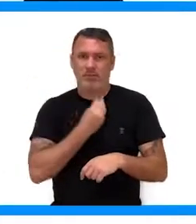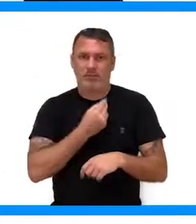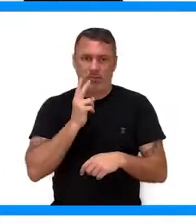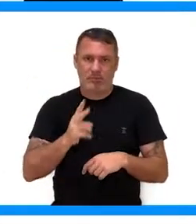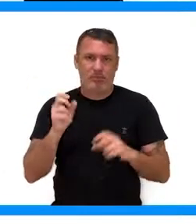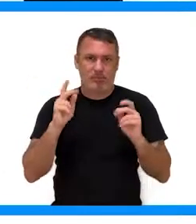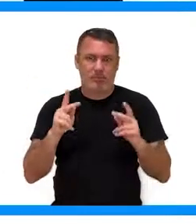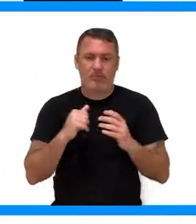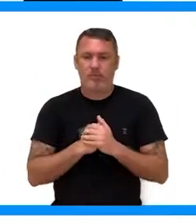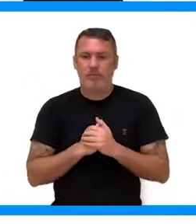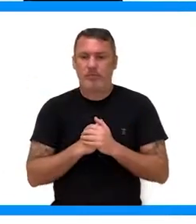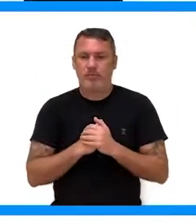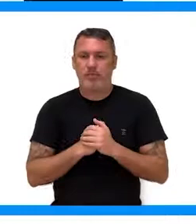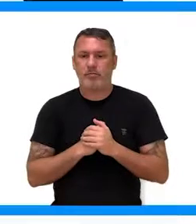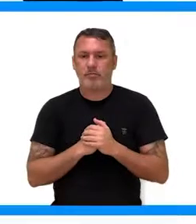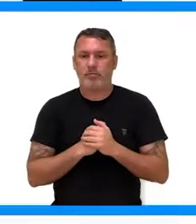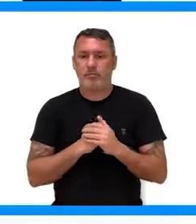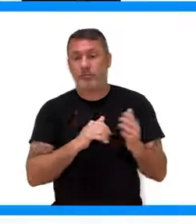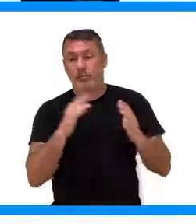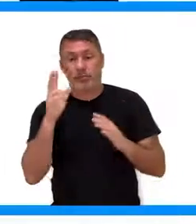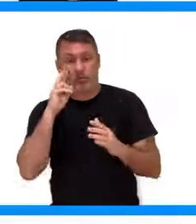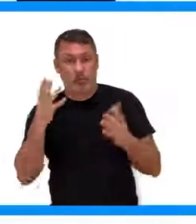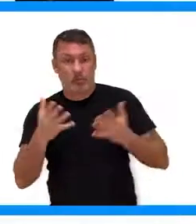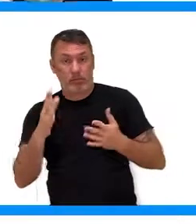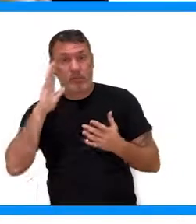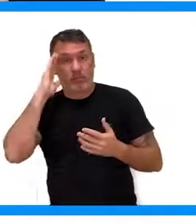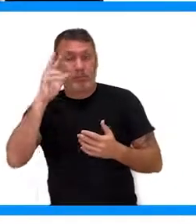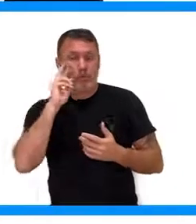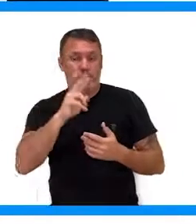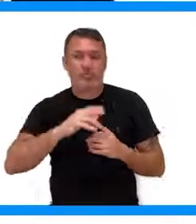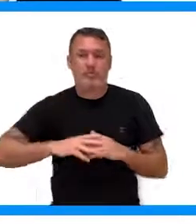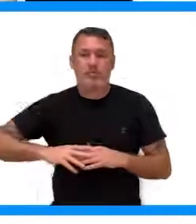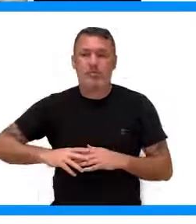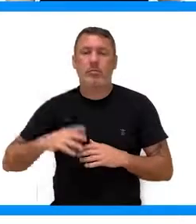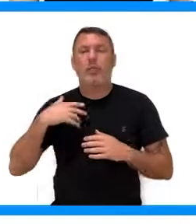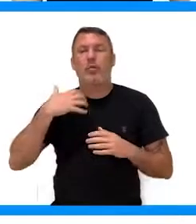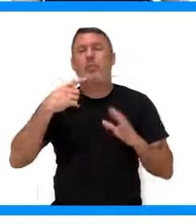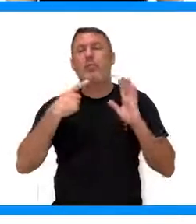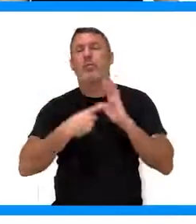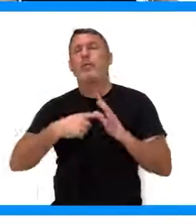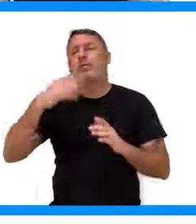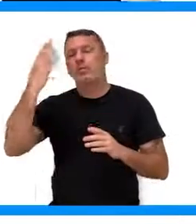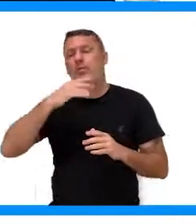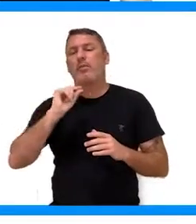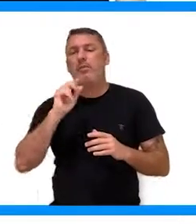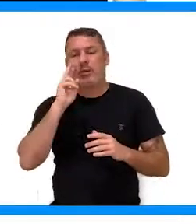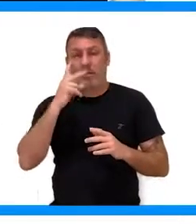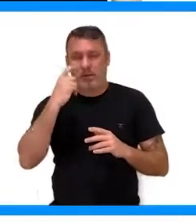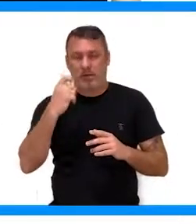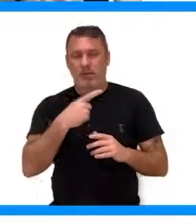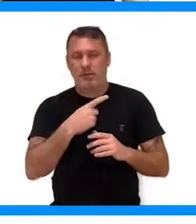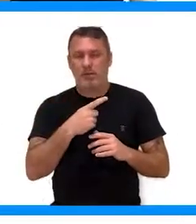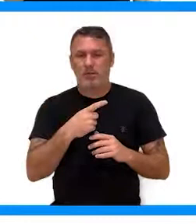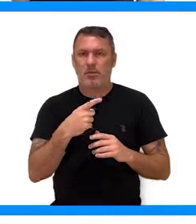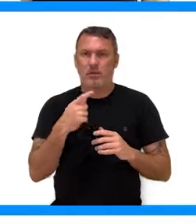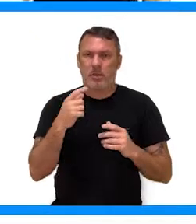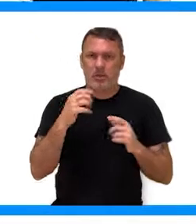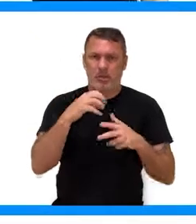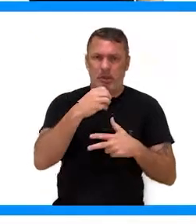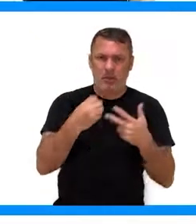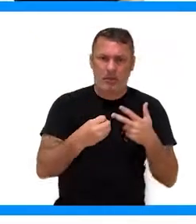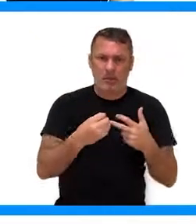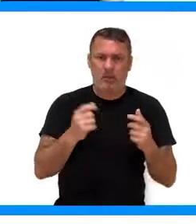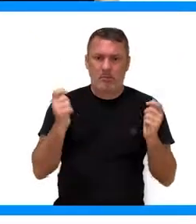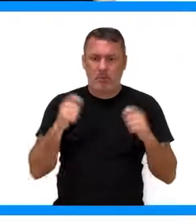nosso país. Tudo bem? Olha, nós agora, somente para nós, né, eu quero comprovar para vocês, e isso é interessante porque o